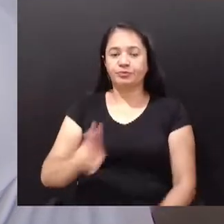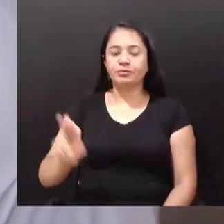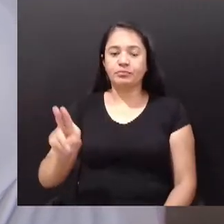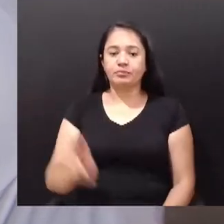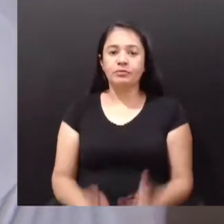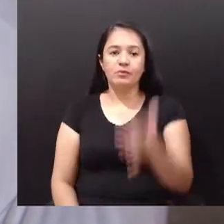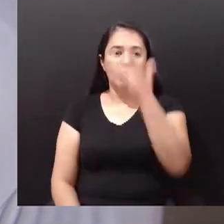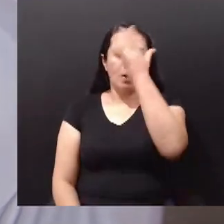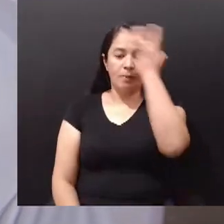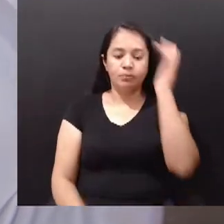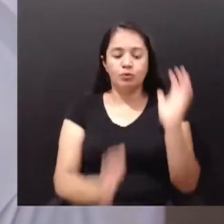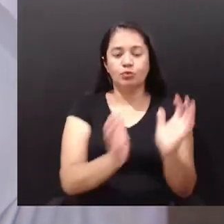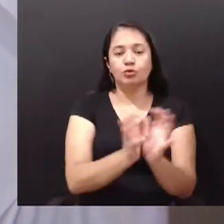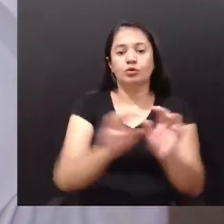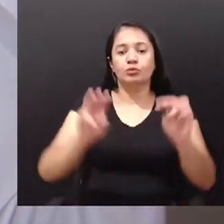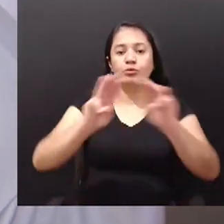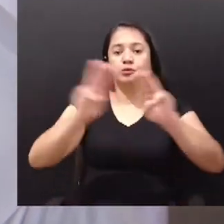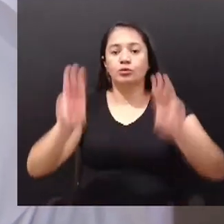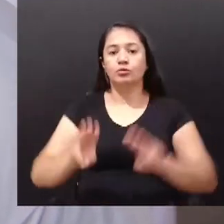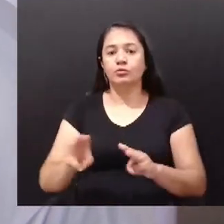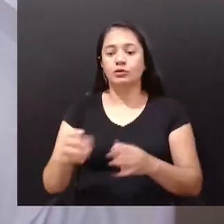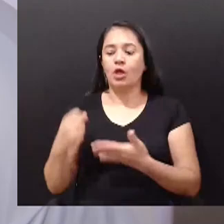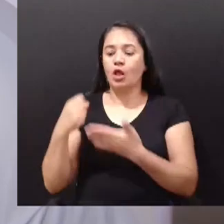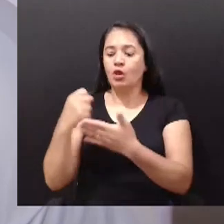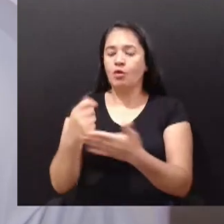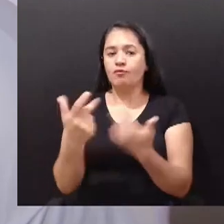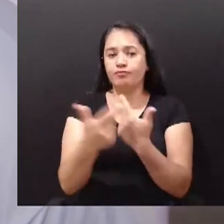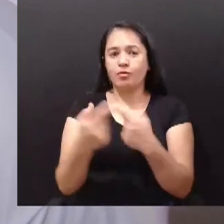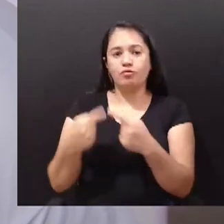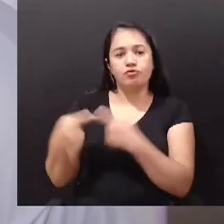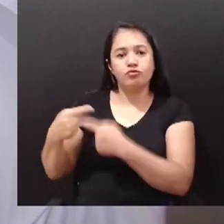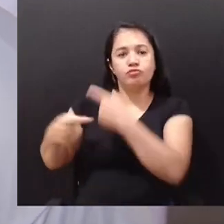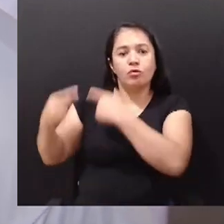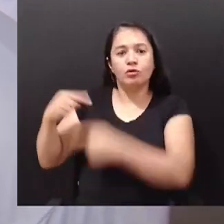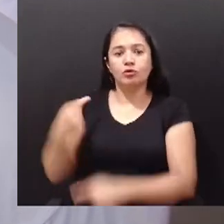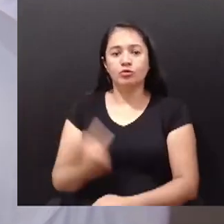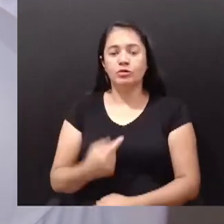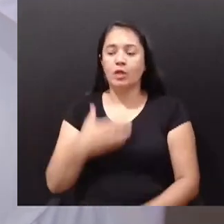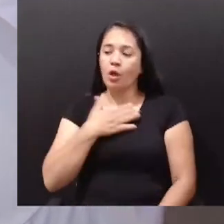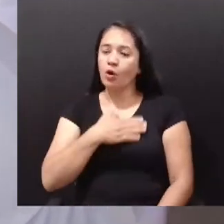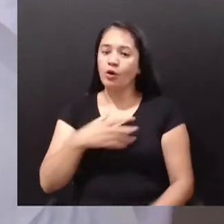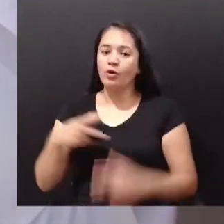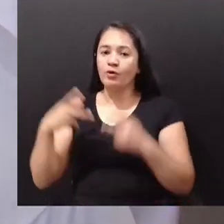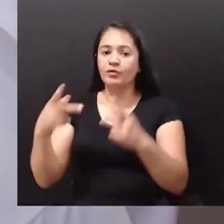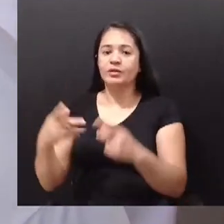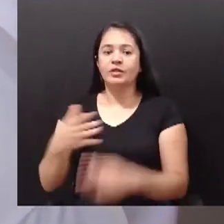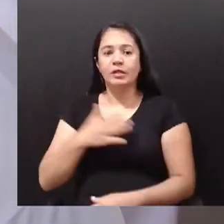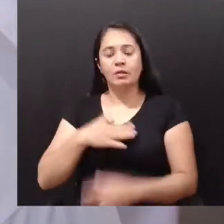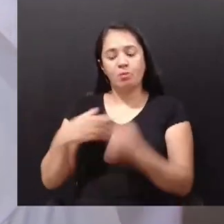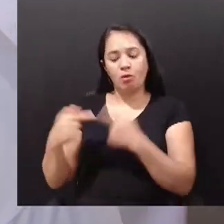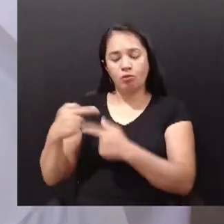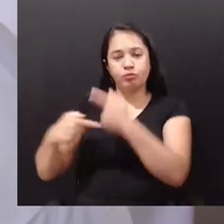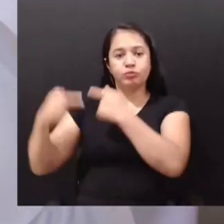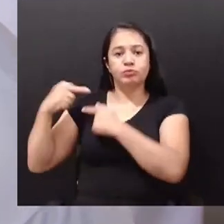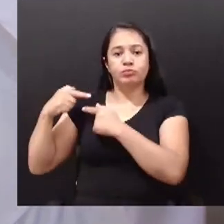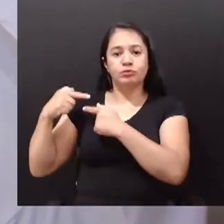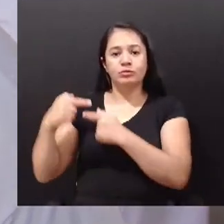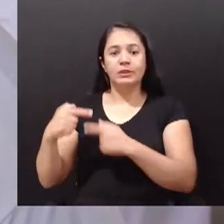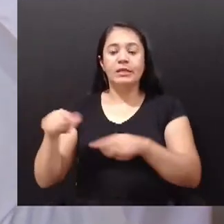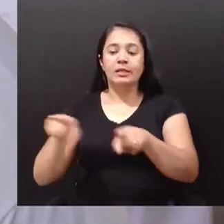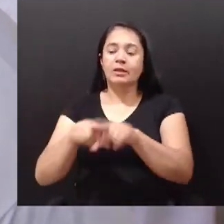coisas nossos ancestrais, então está sendo muito gostoso visitar um pouco da minha ancestralidade durante o evento e poder ajudar também um